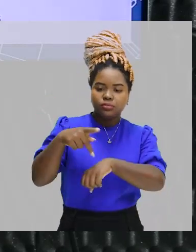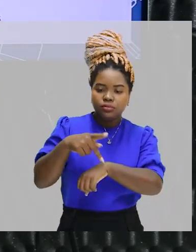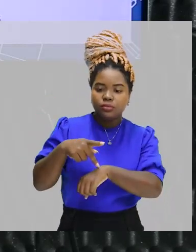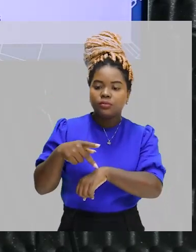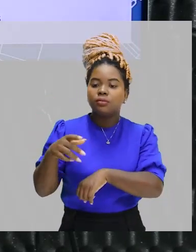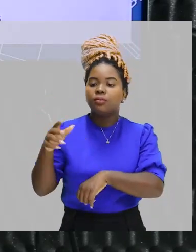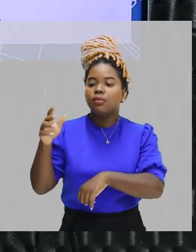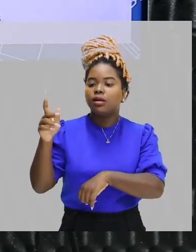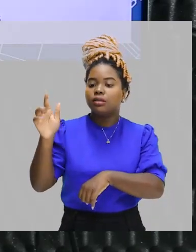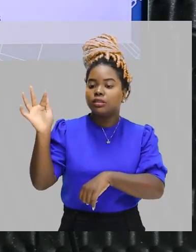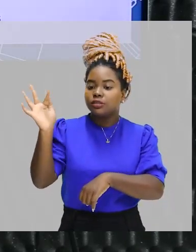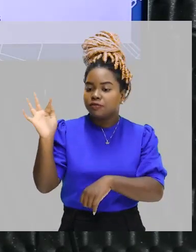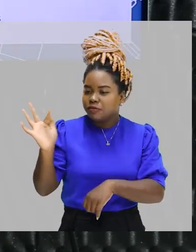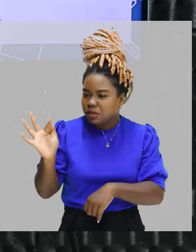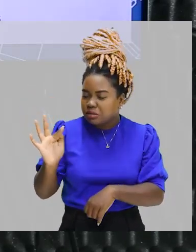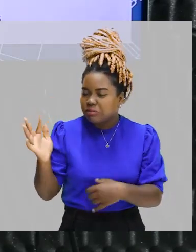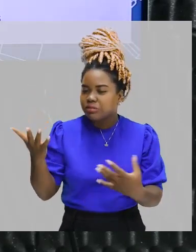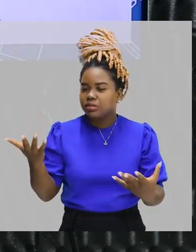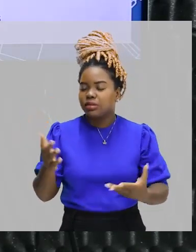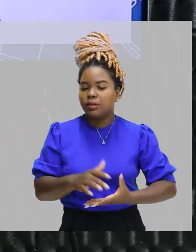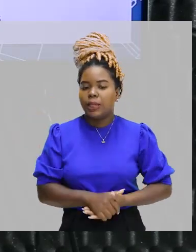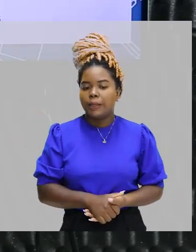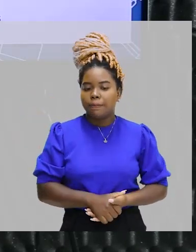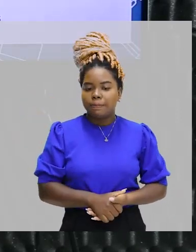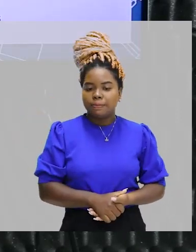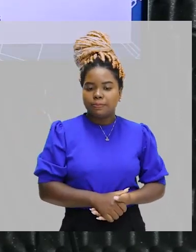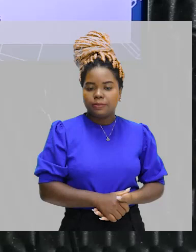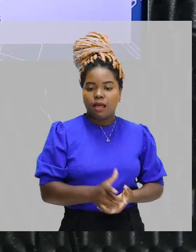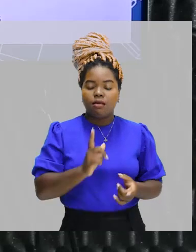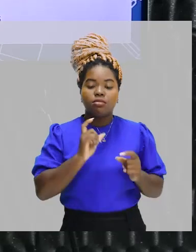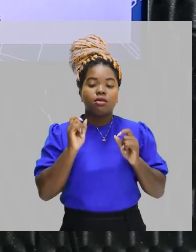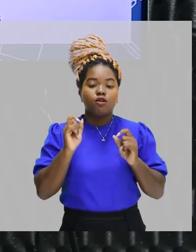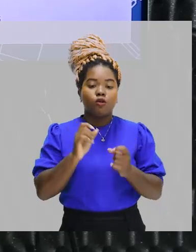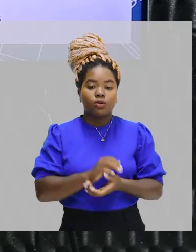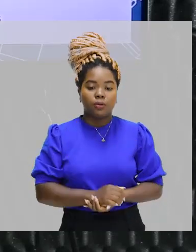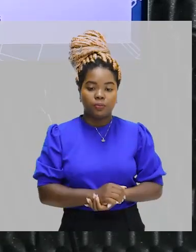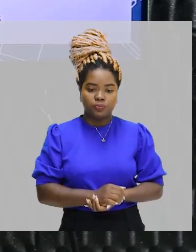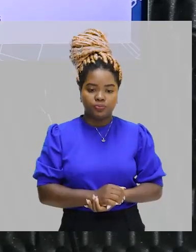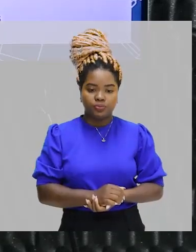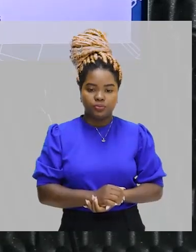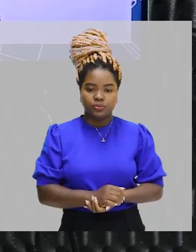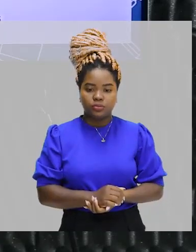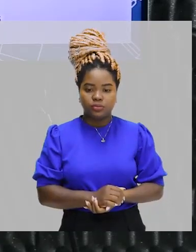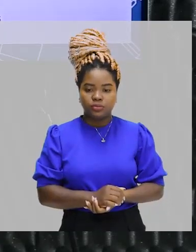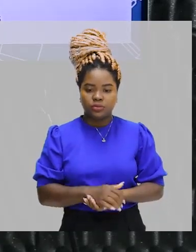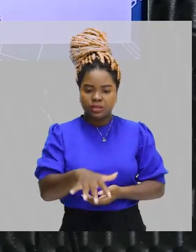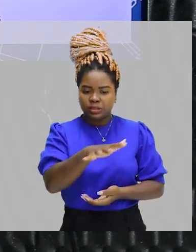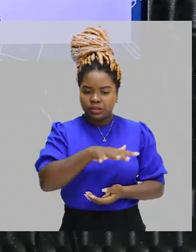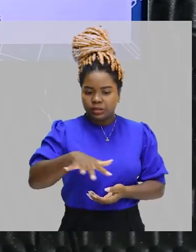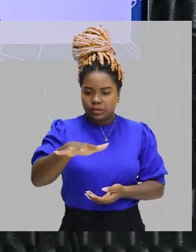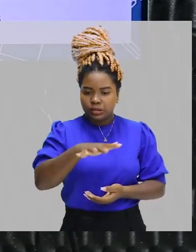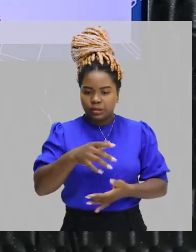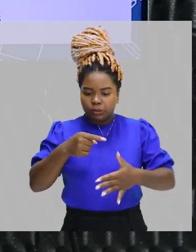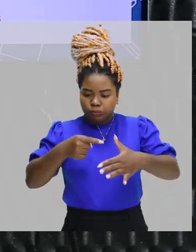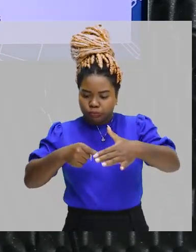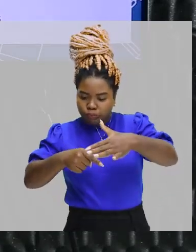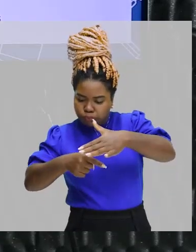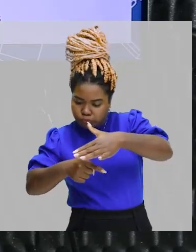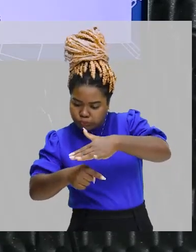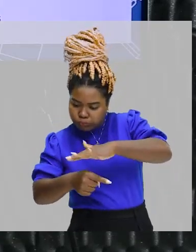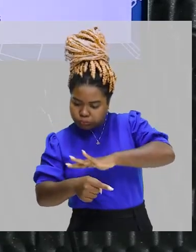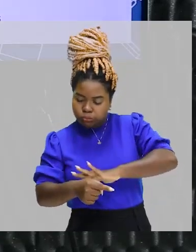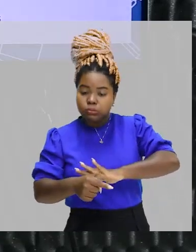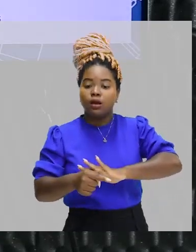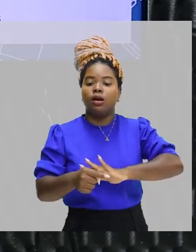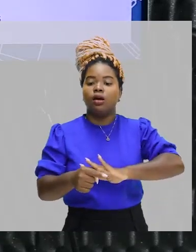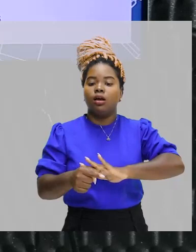e a Suíça, certo? Então ele pega ali subterrâneo a essa cidade, certo? Então ele é